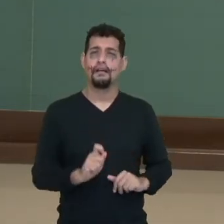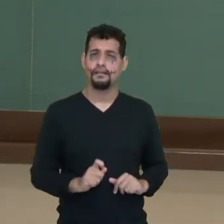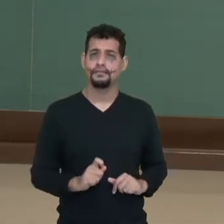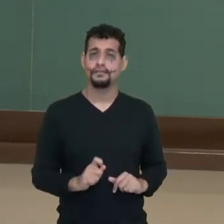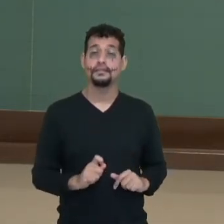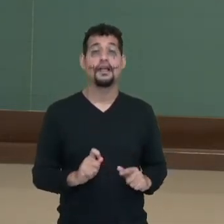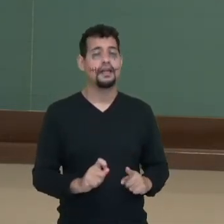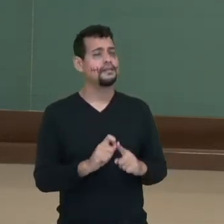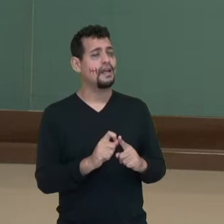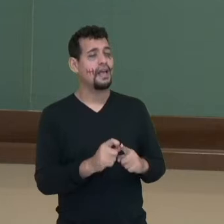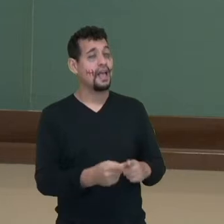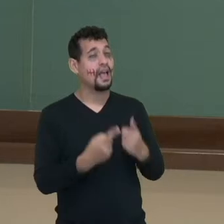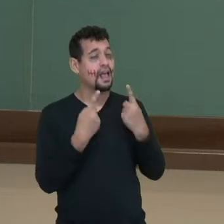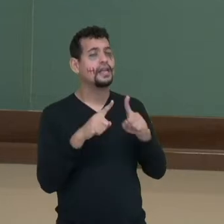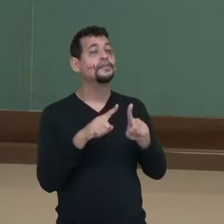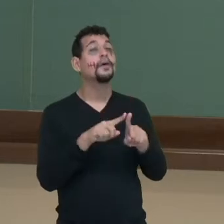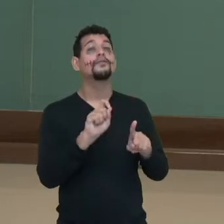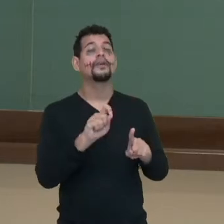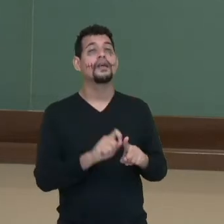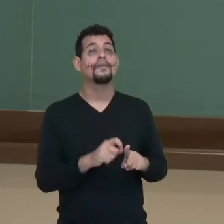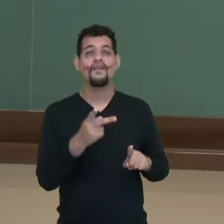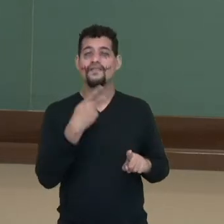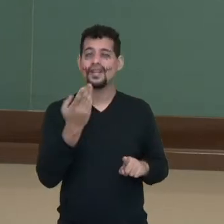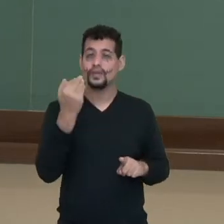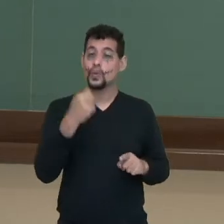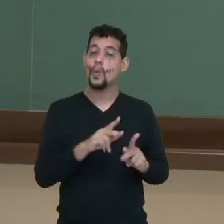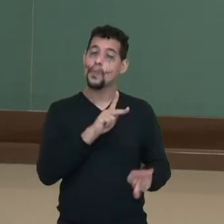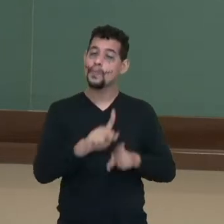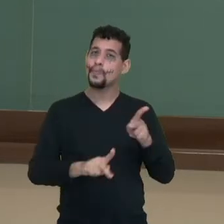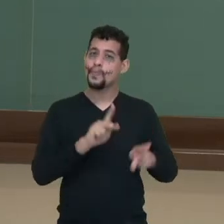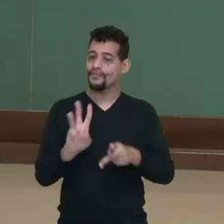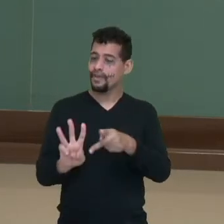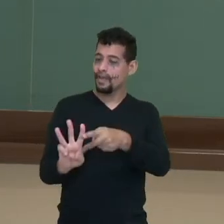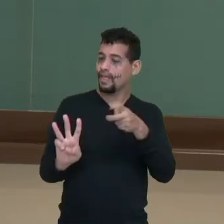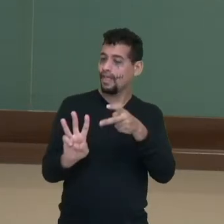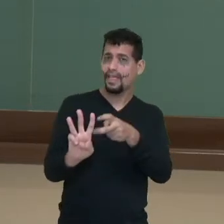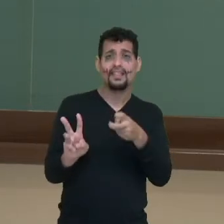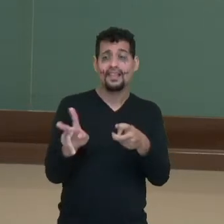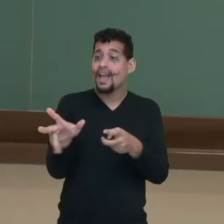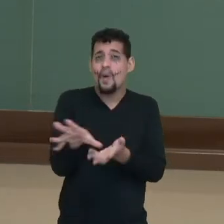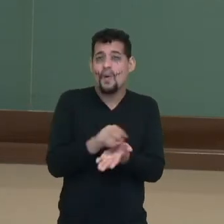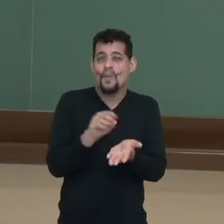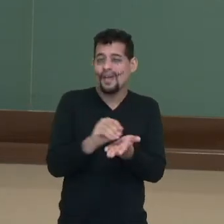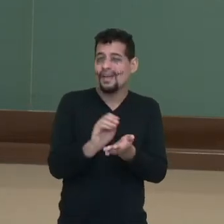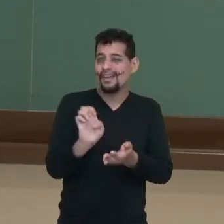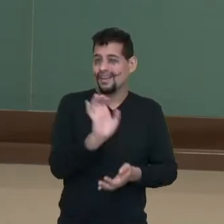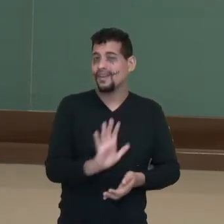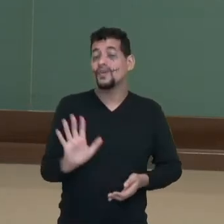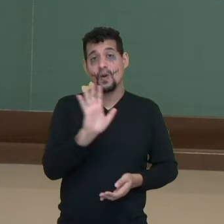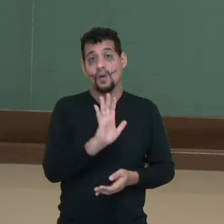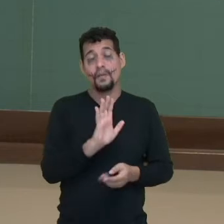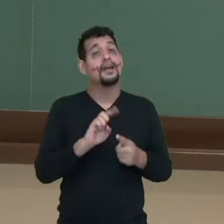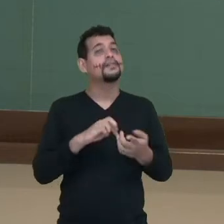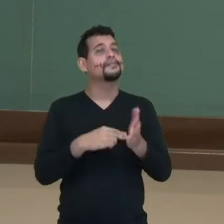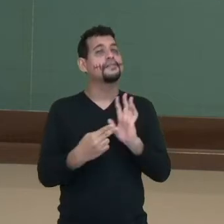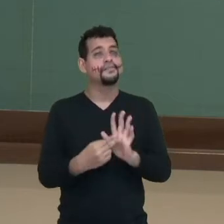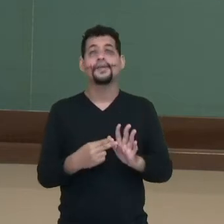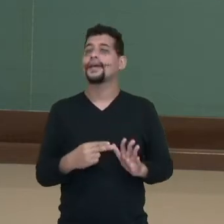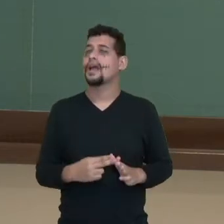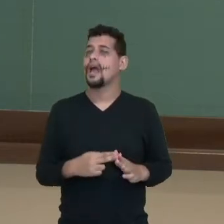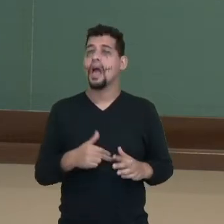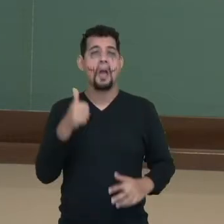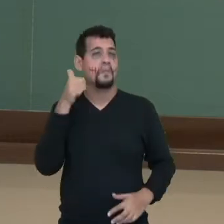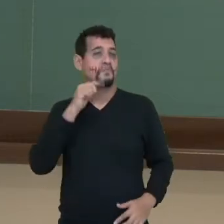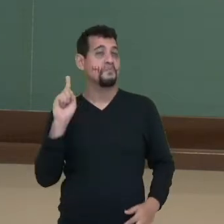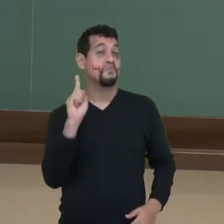a crítica aos indígenas que gostariam de ter o estilo europeu. Essa é a Gran Dama de la